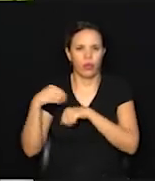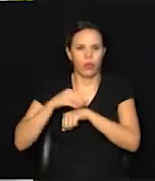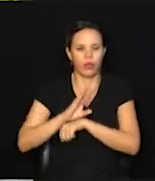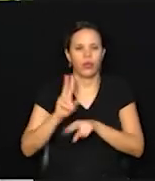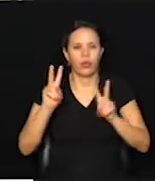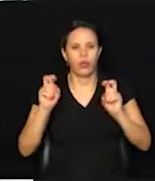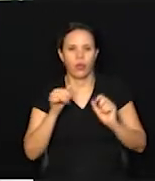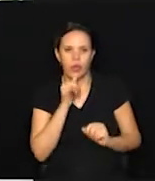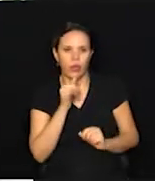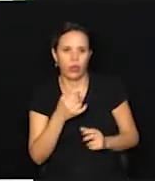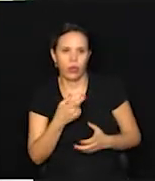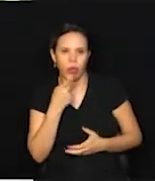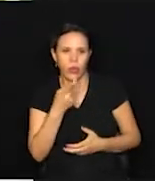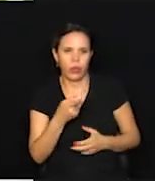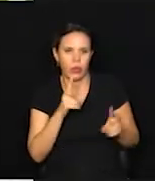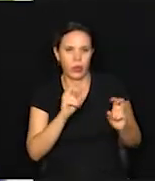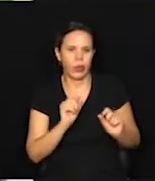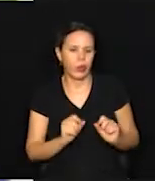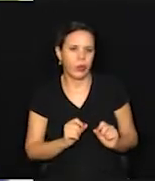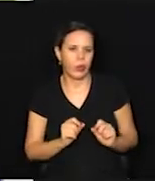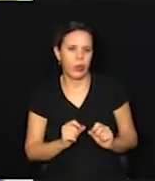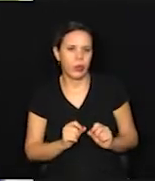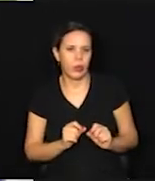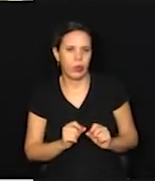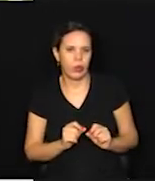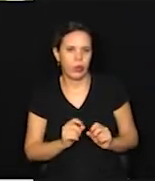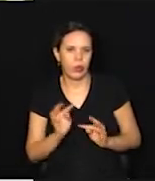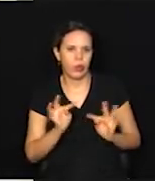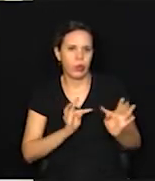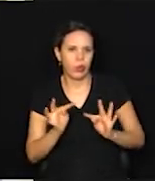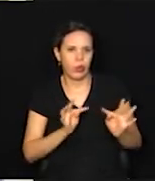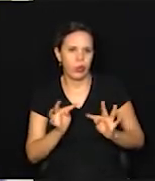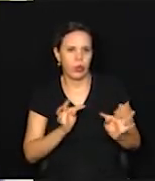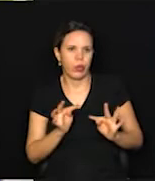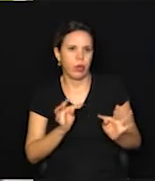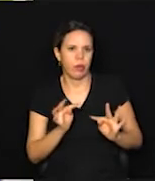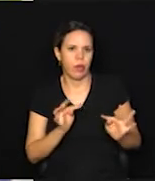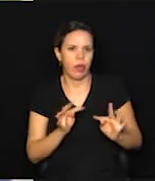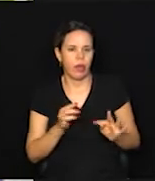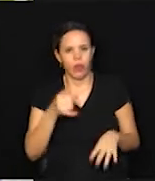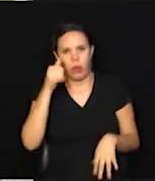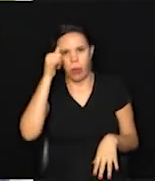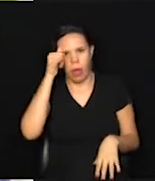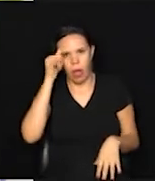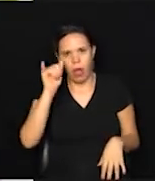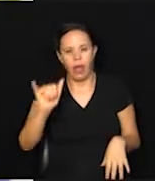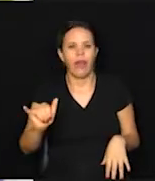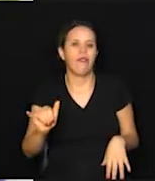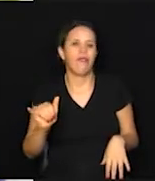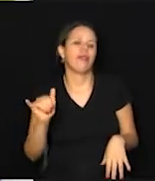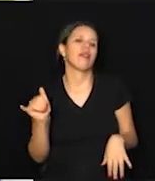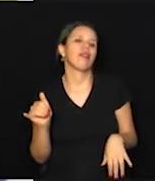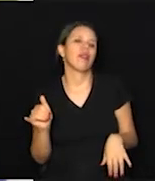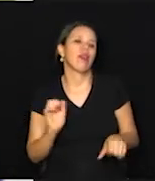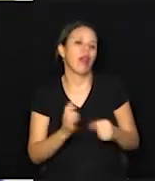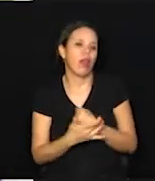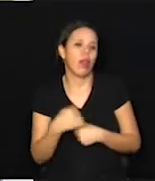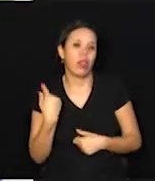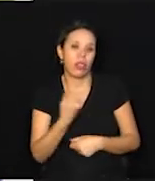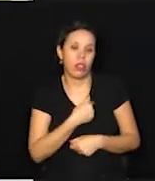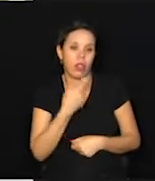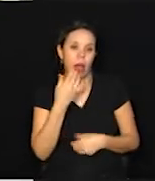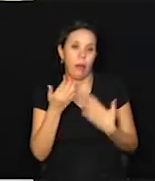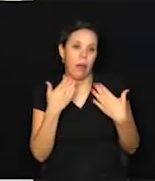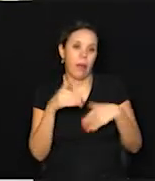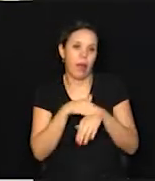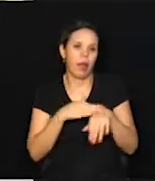tratar do assunto do tratamento precoce. Né? E eu quero só começar dizendo que a gente só está discutindo esse